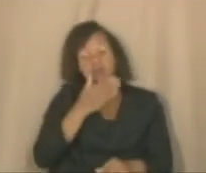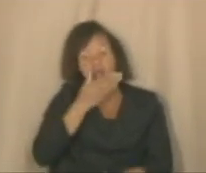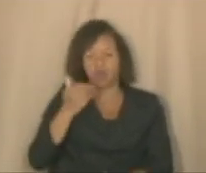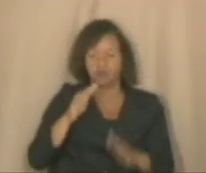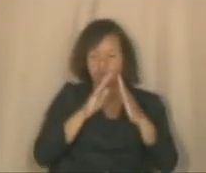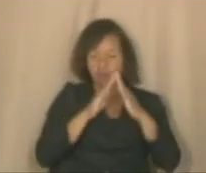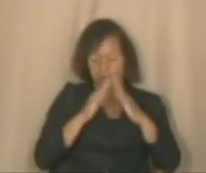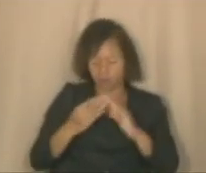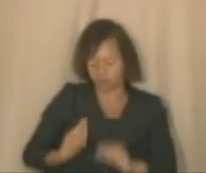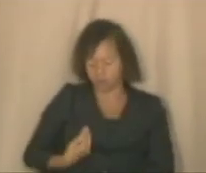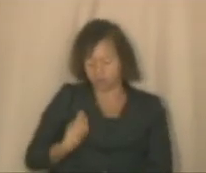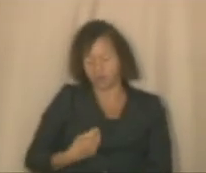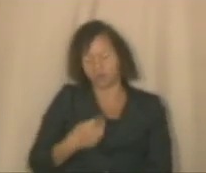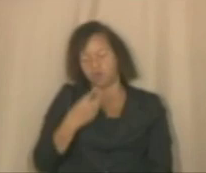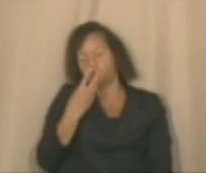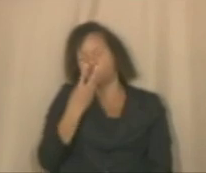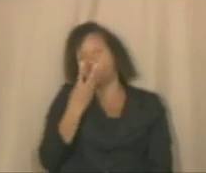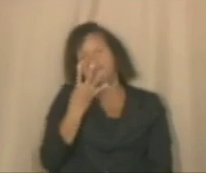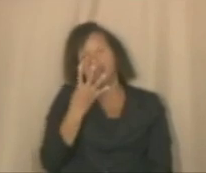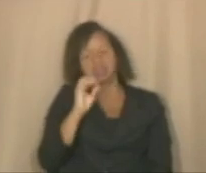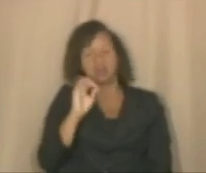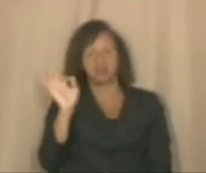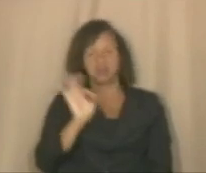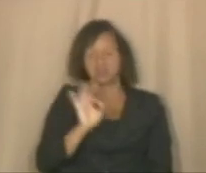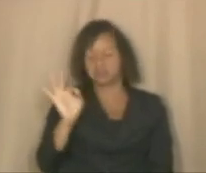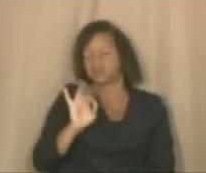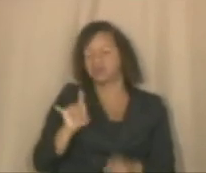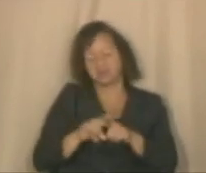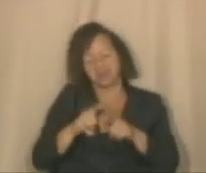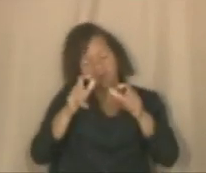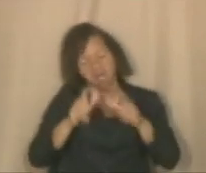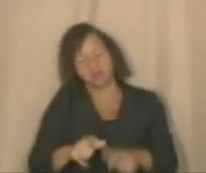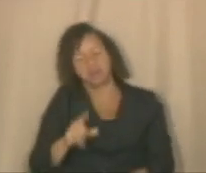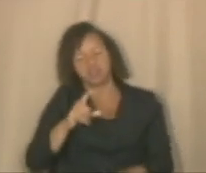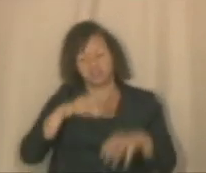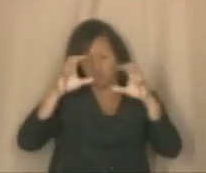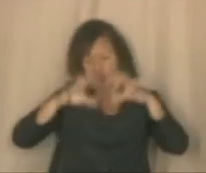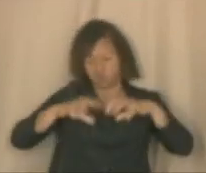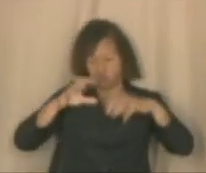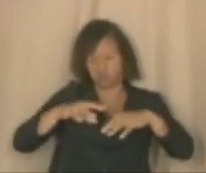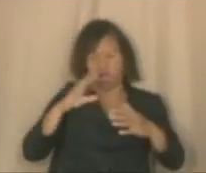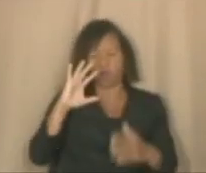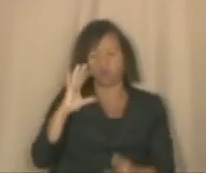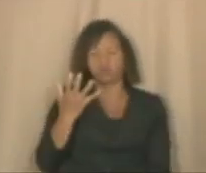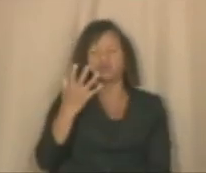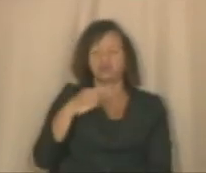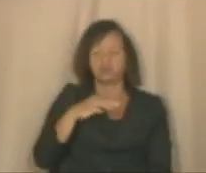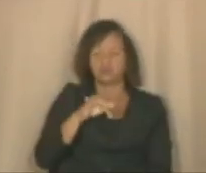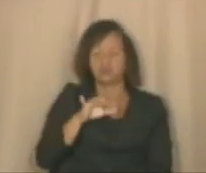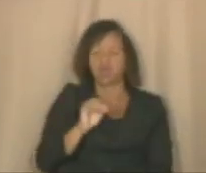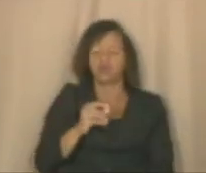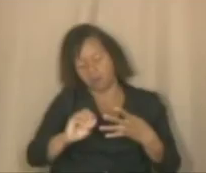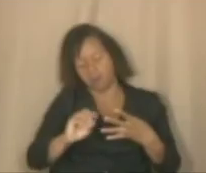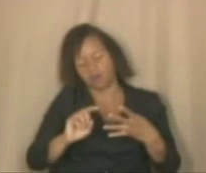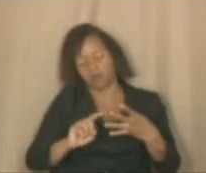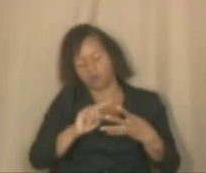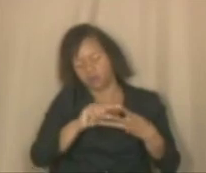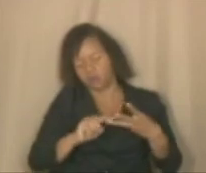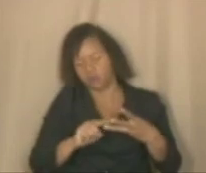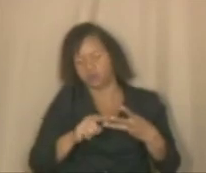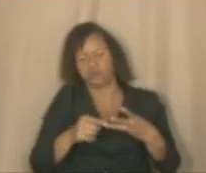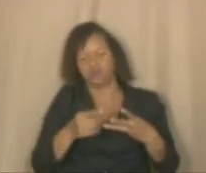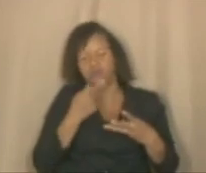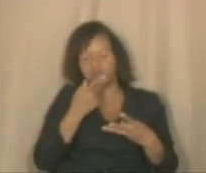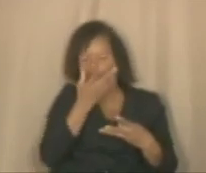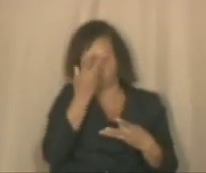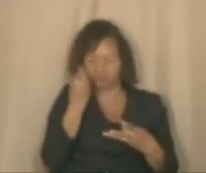40 comunidades aqui do nosso Recife, incluindo as áreas mais atingidas pelas fortes chuvas que ocorreram no mês de maio do ano passado. Esse